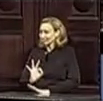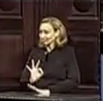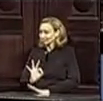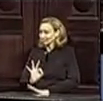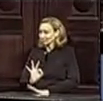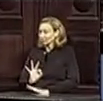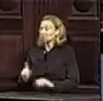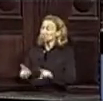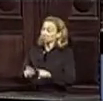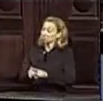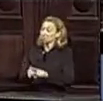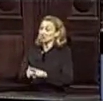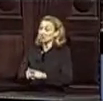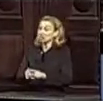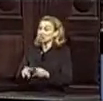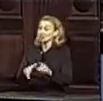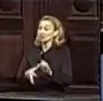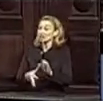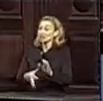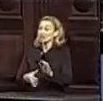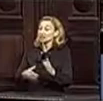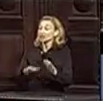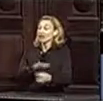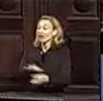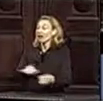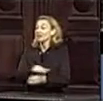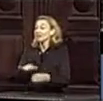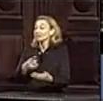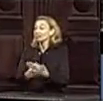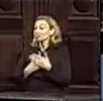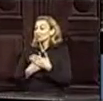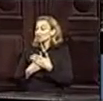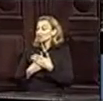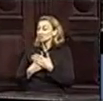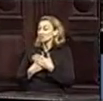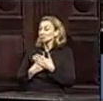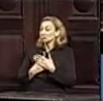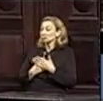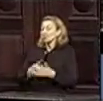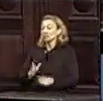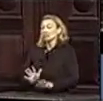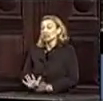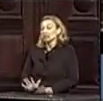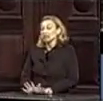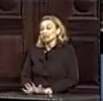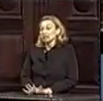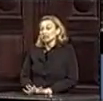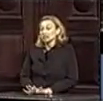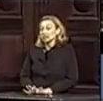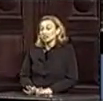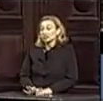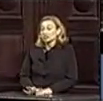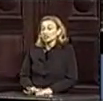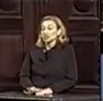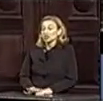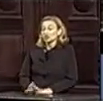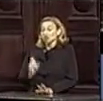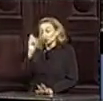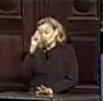defesa, como também na área da segurança pública, tem sido extremamente loquaz.